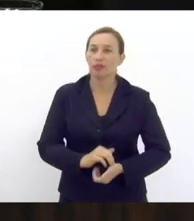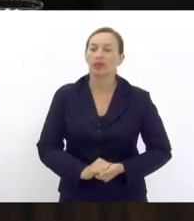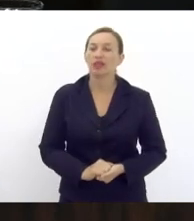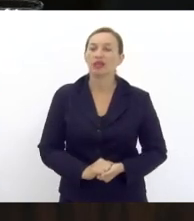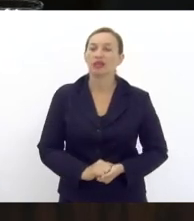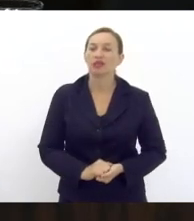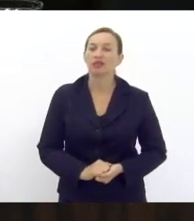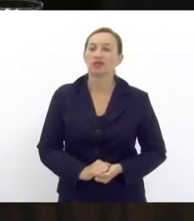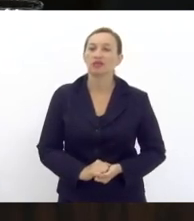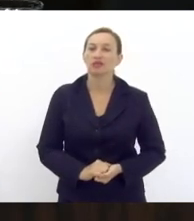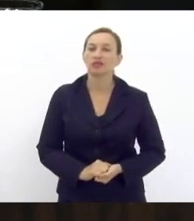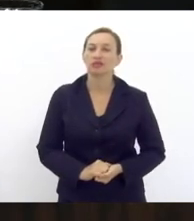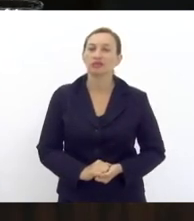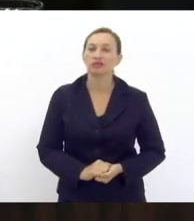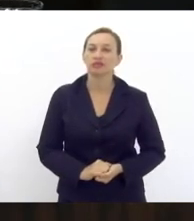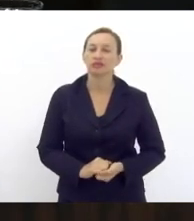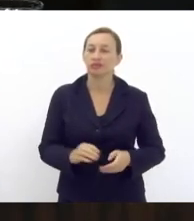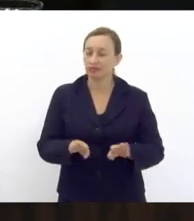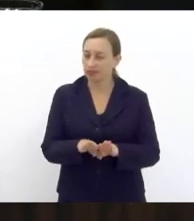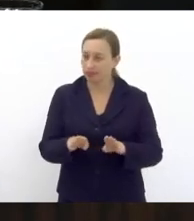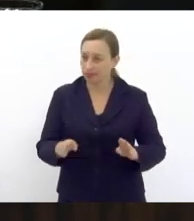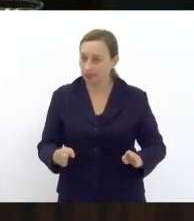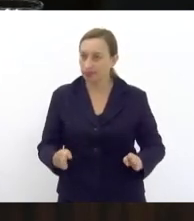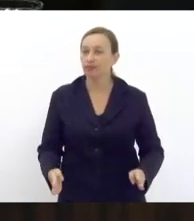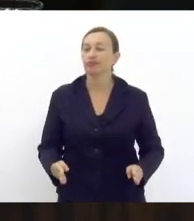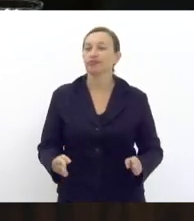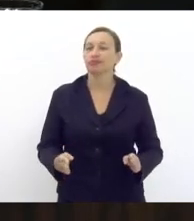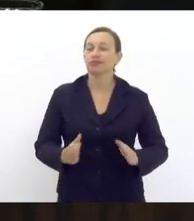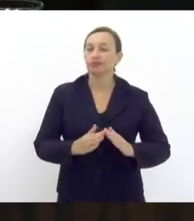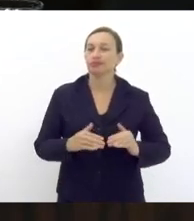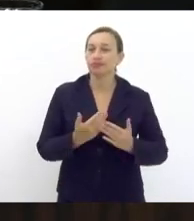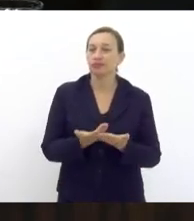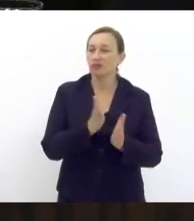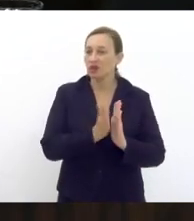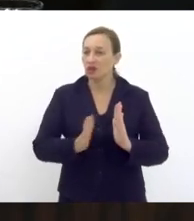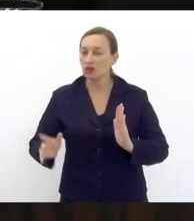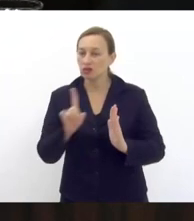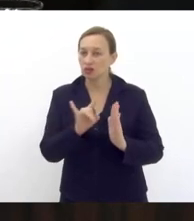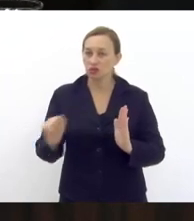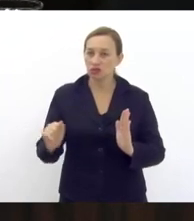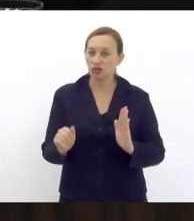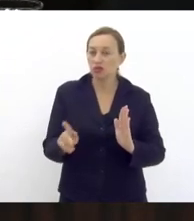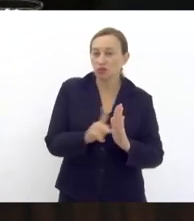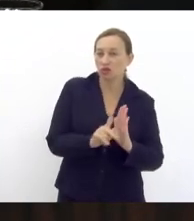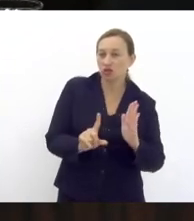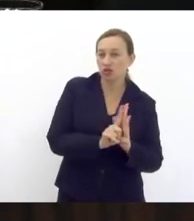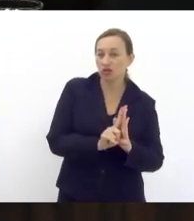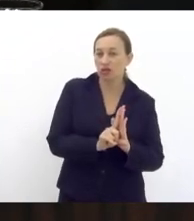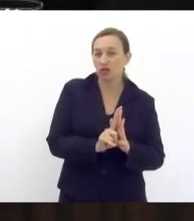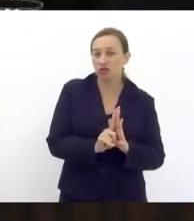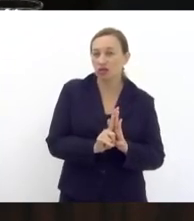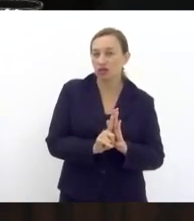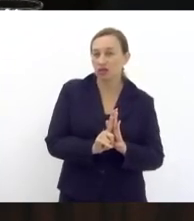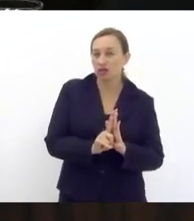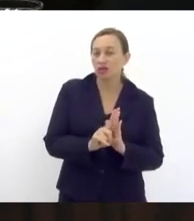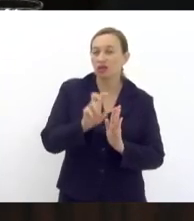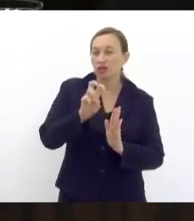Aprovado. Há sobre a mesa requerimento de inclusão na ordem do dia projeto de lei